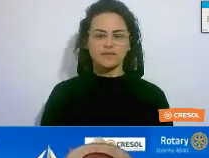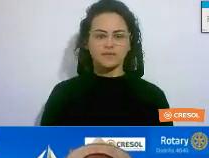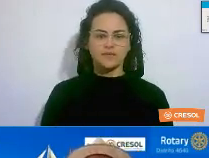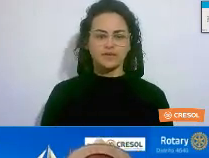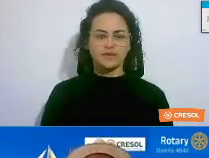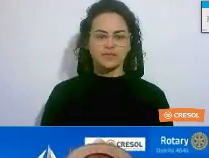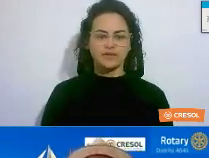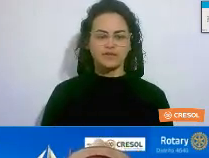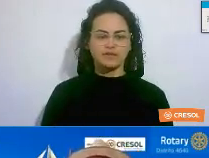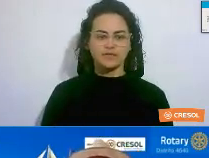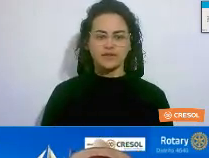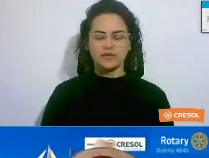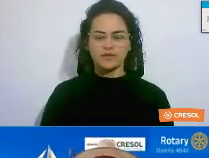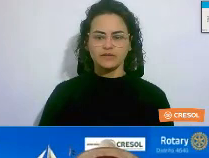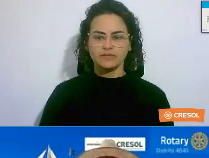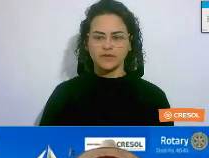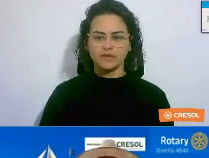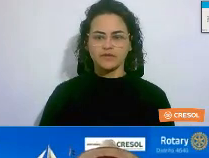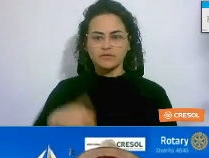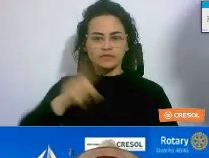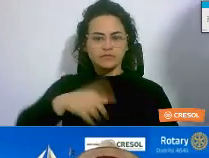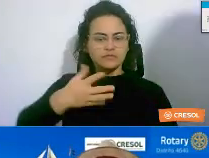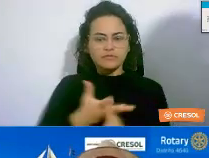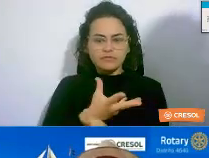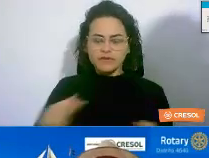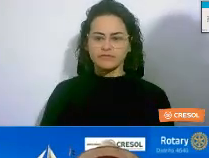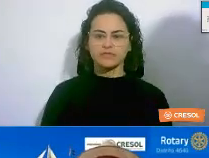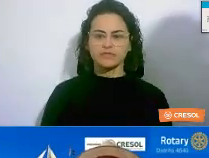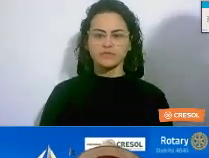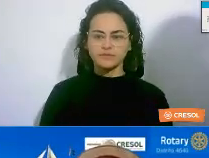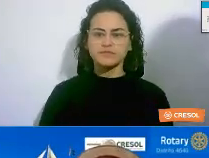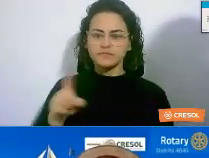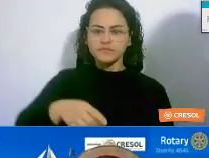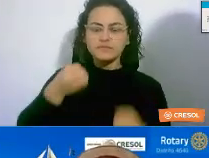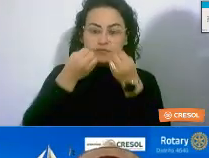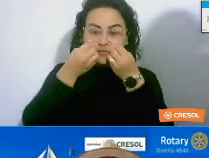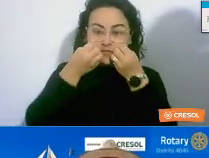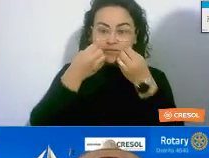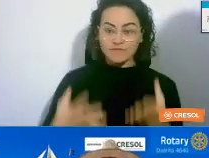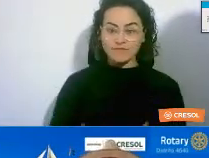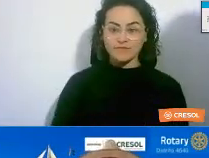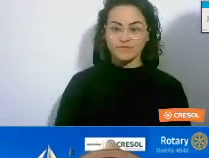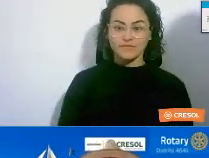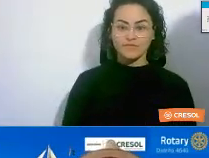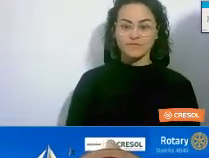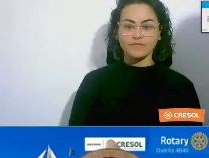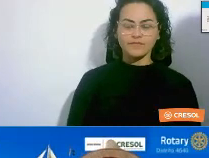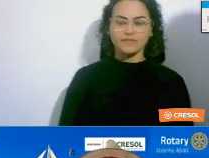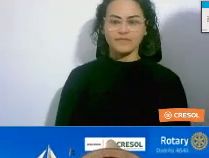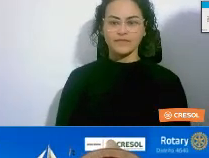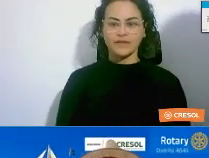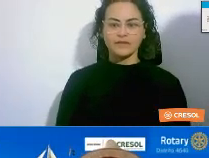foram maravilhosos, deram realmente um grande banho sobre a Fundação Otário. Acho